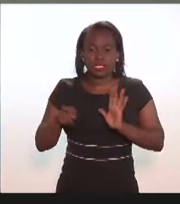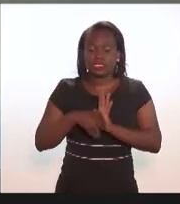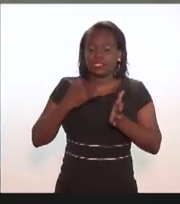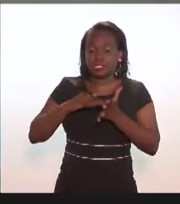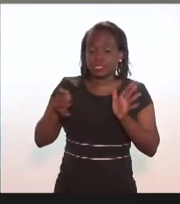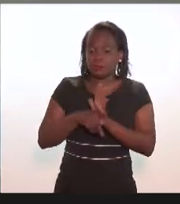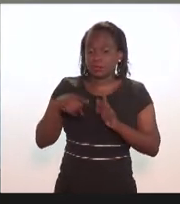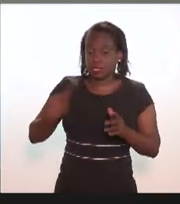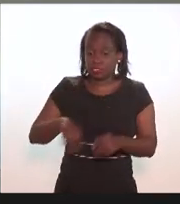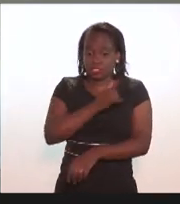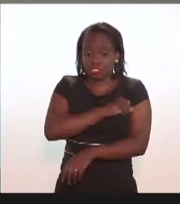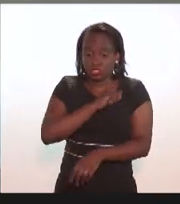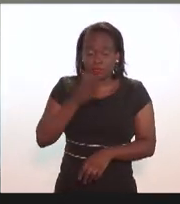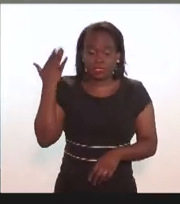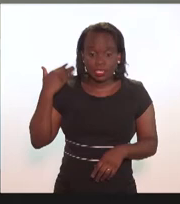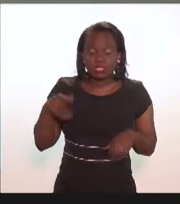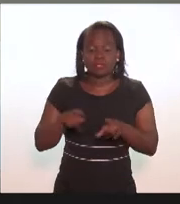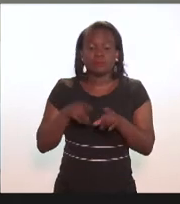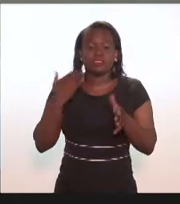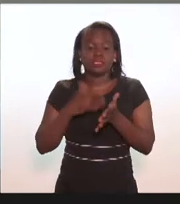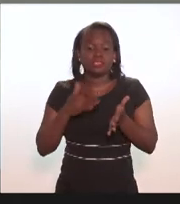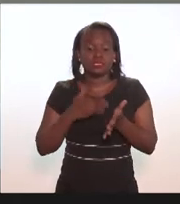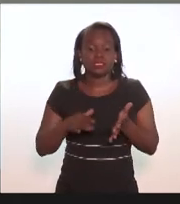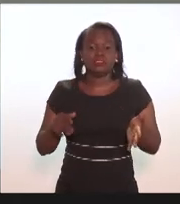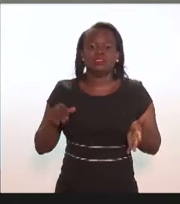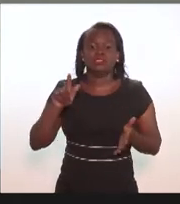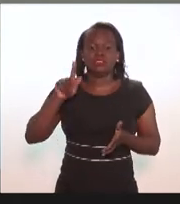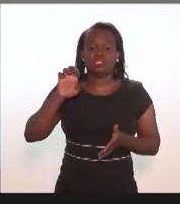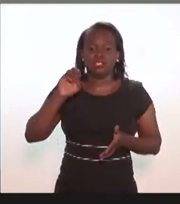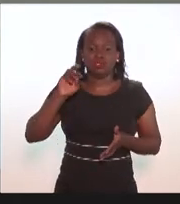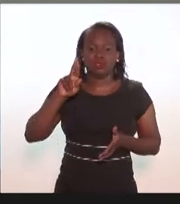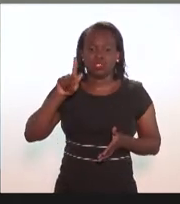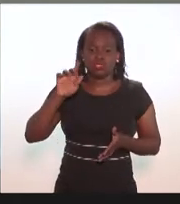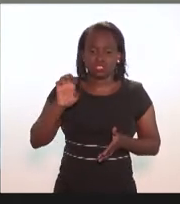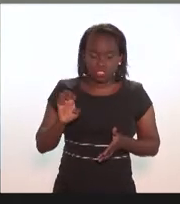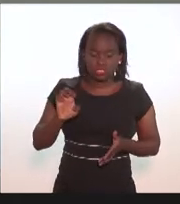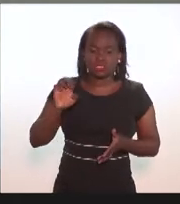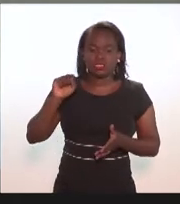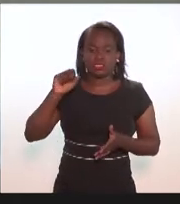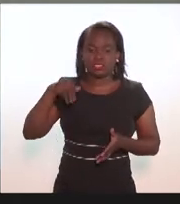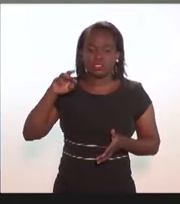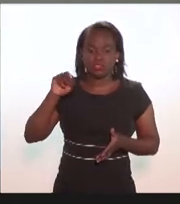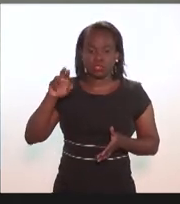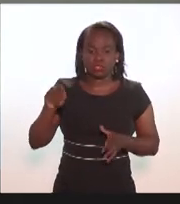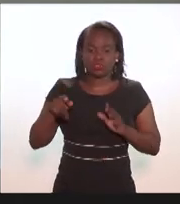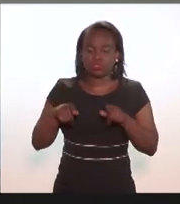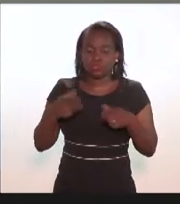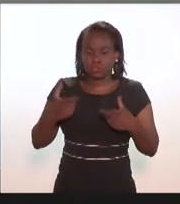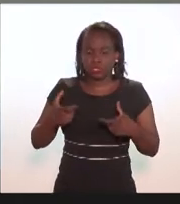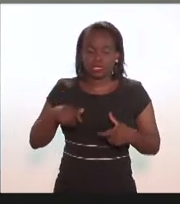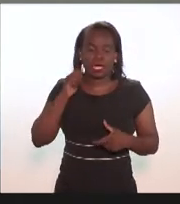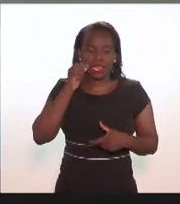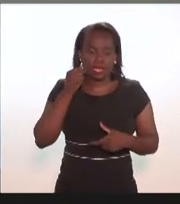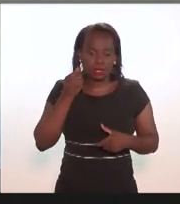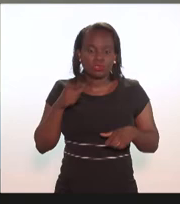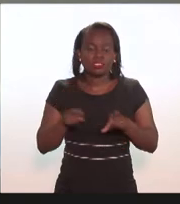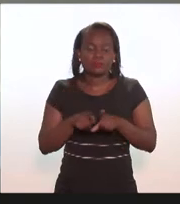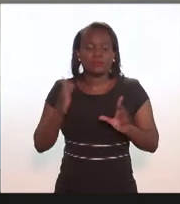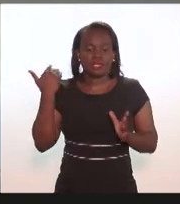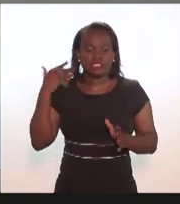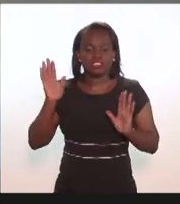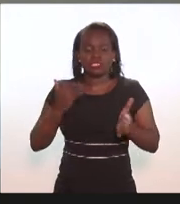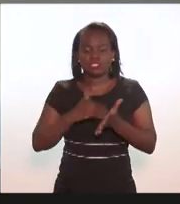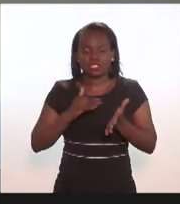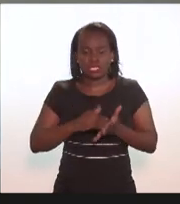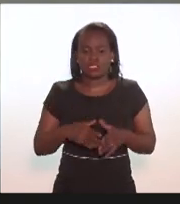aqui do Rio de Janeiro, e o secretário George Santoro de Alagoas, que também foi subsecretário de Receita aqui no Estado do Rio de Janeiro.